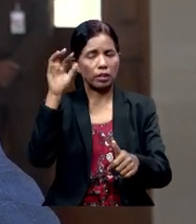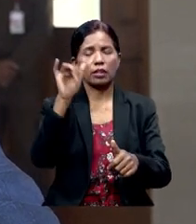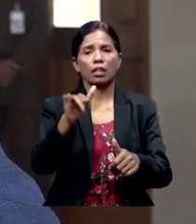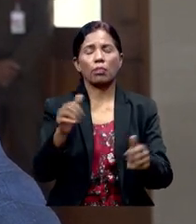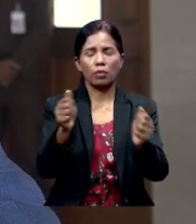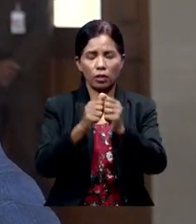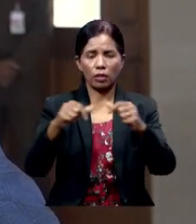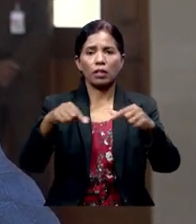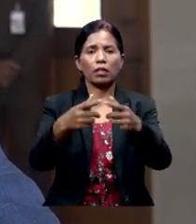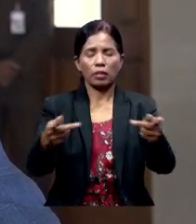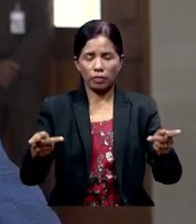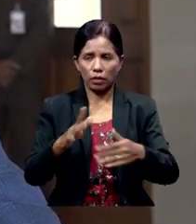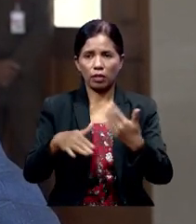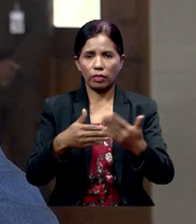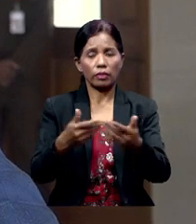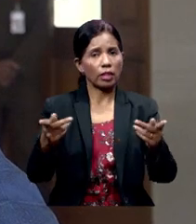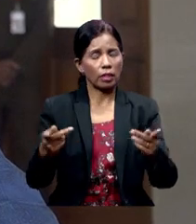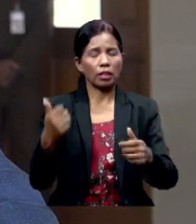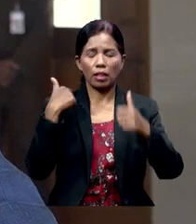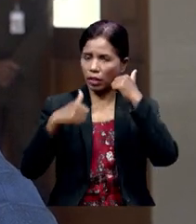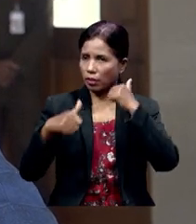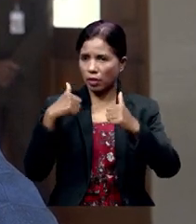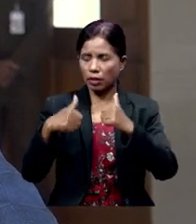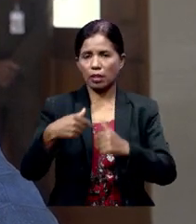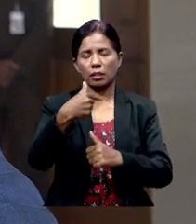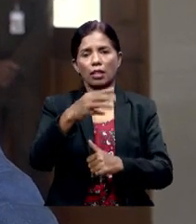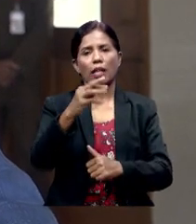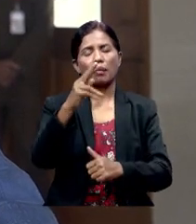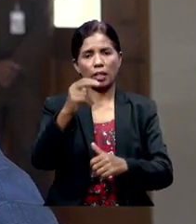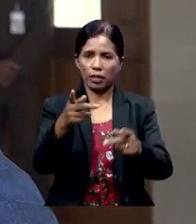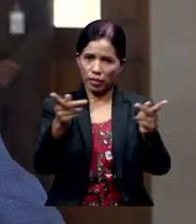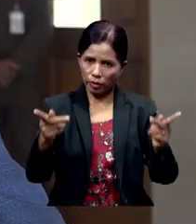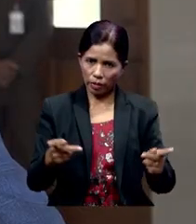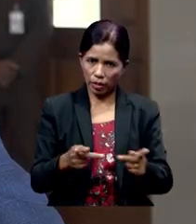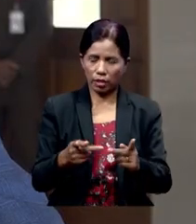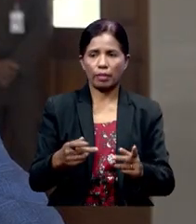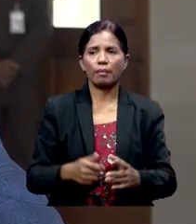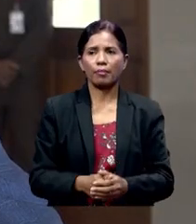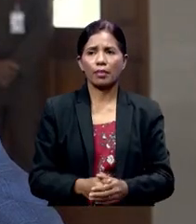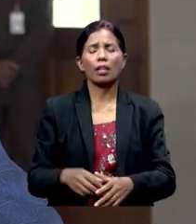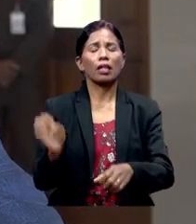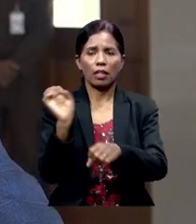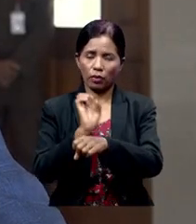hahu atividade dine e a GMN-duni makane economia